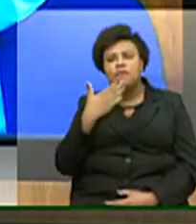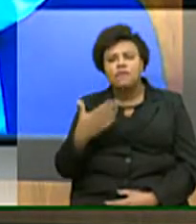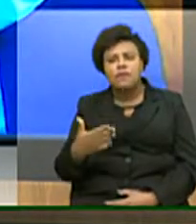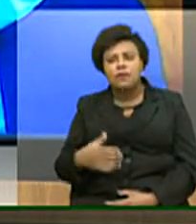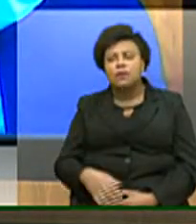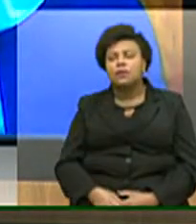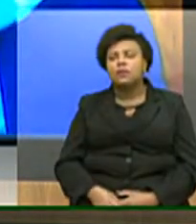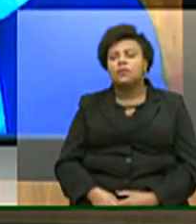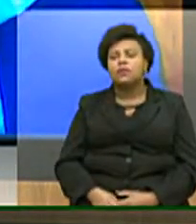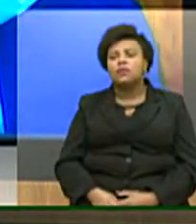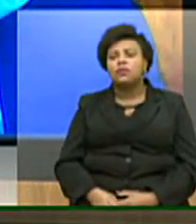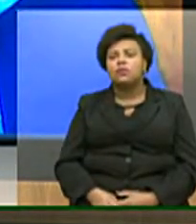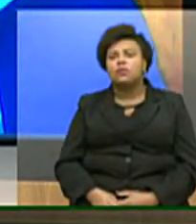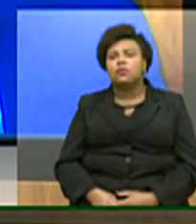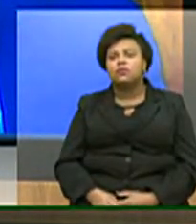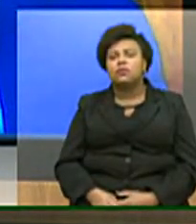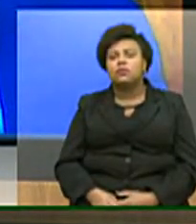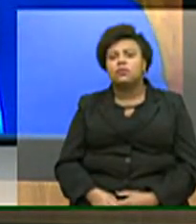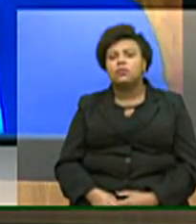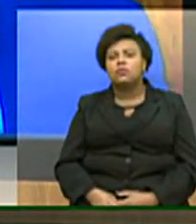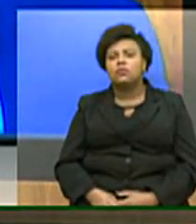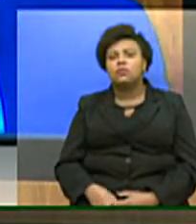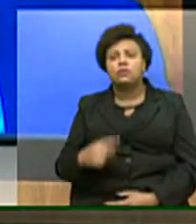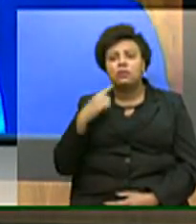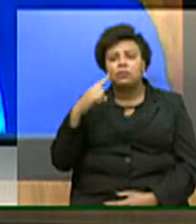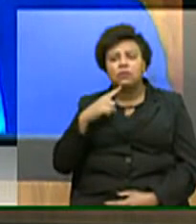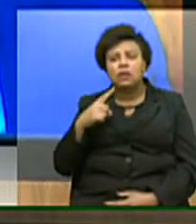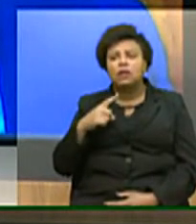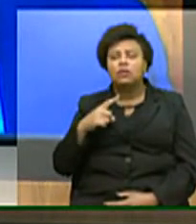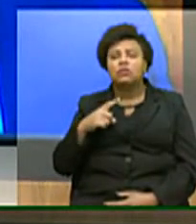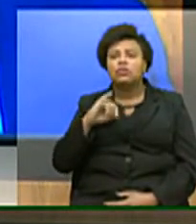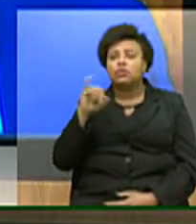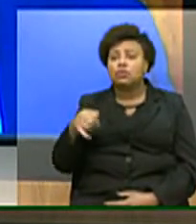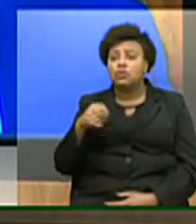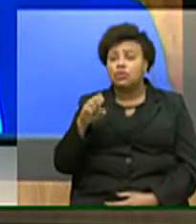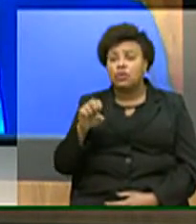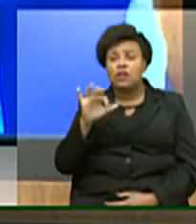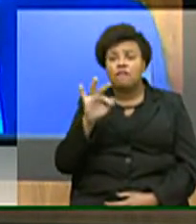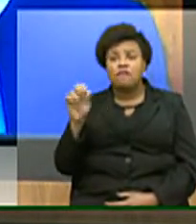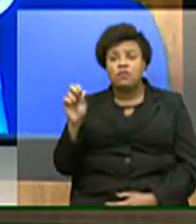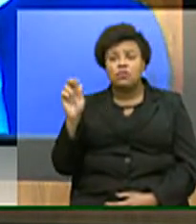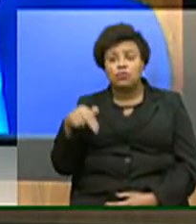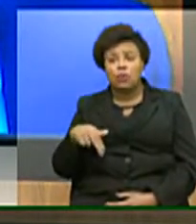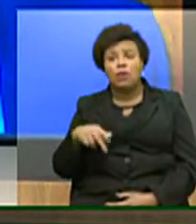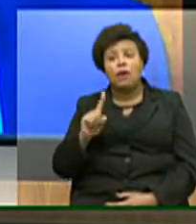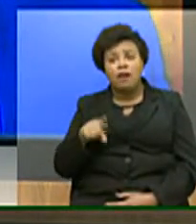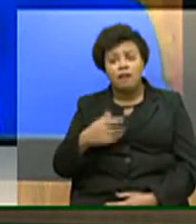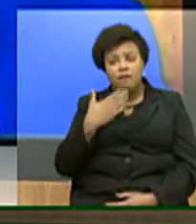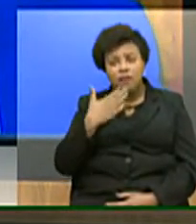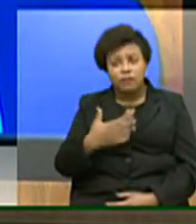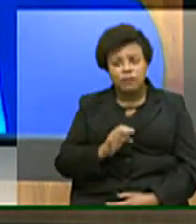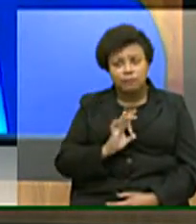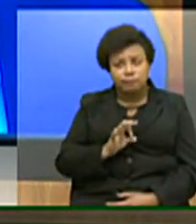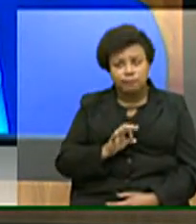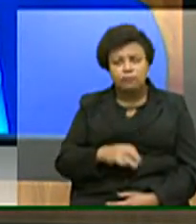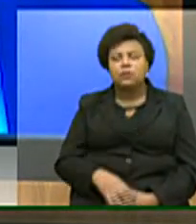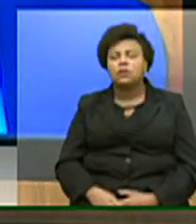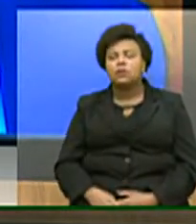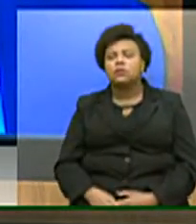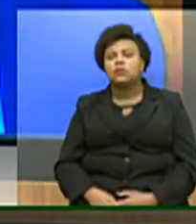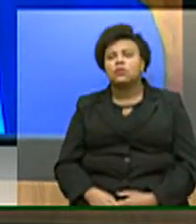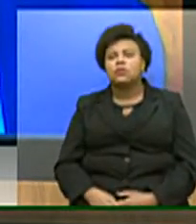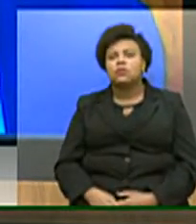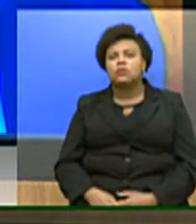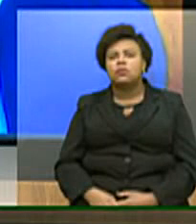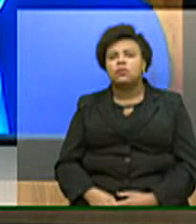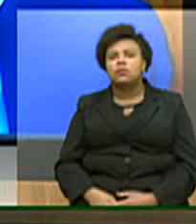Favorável. Favorável. Favorável. Deputado Jefferson Fernandes, favorável. Só para justificar. É isso? É